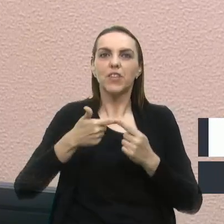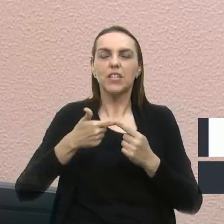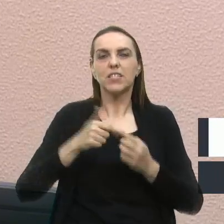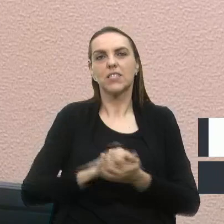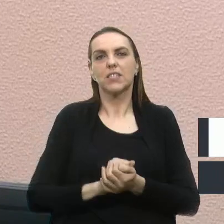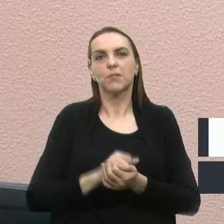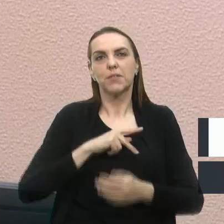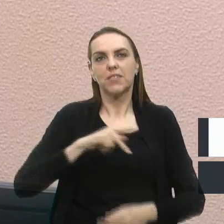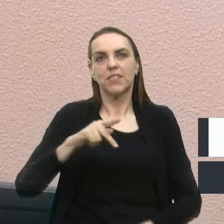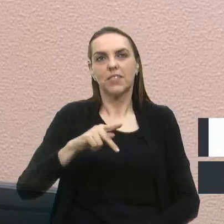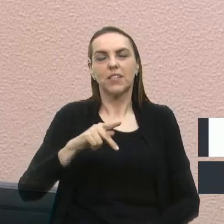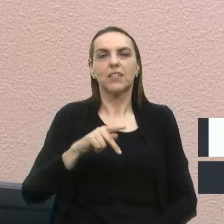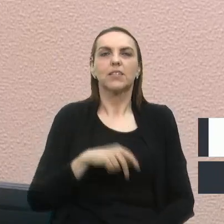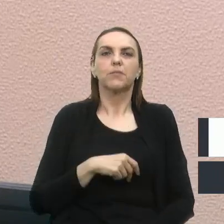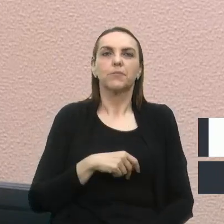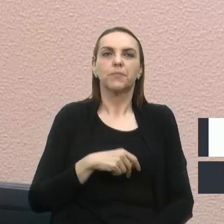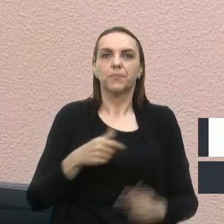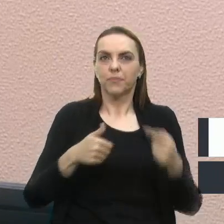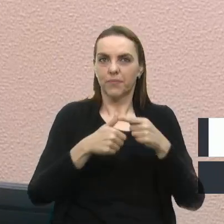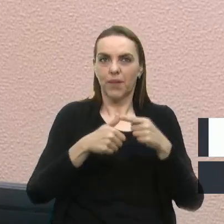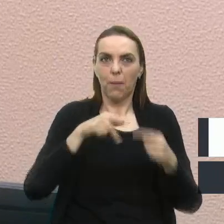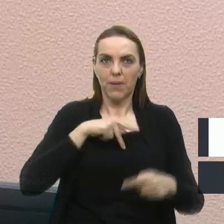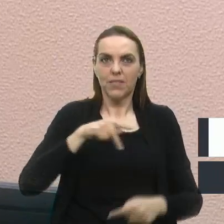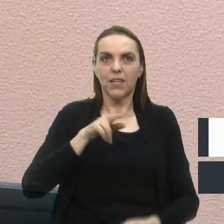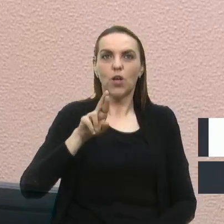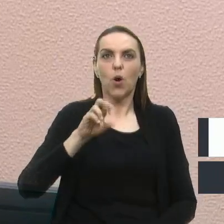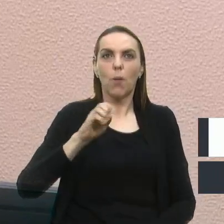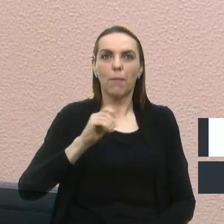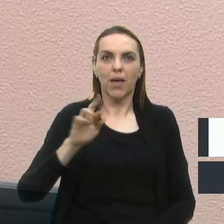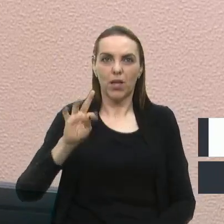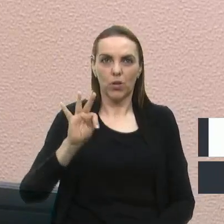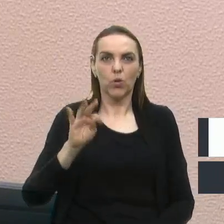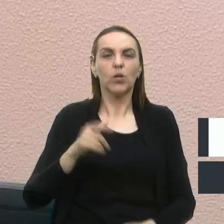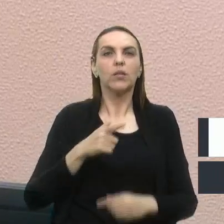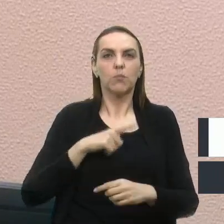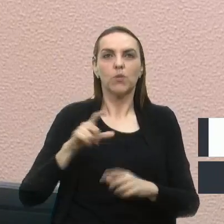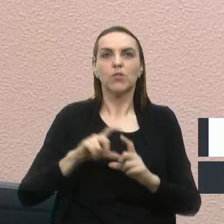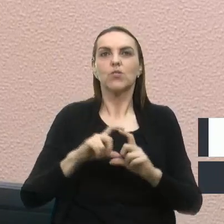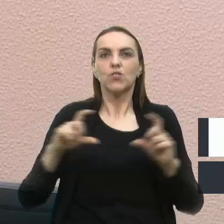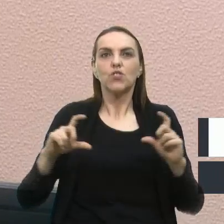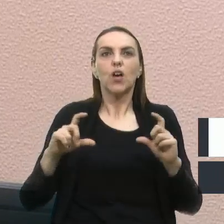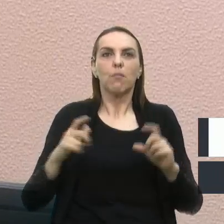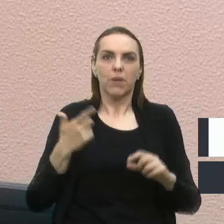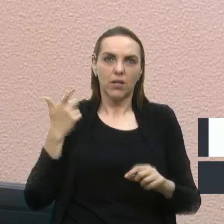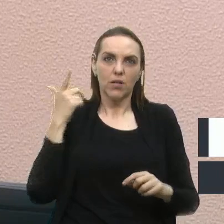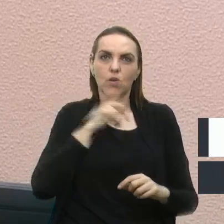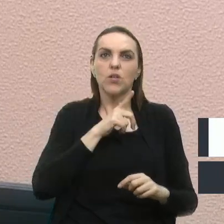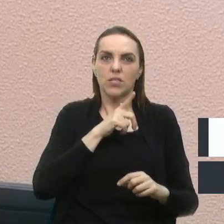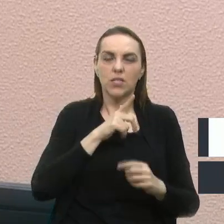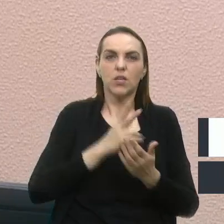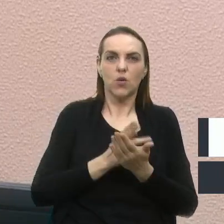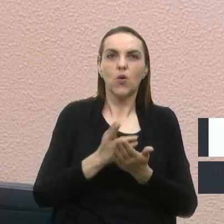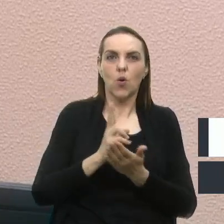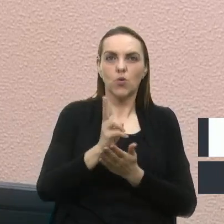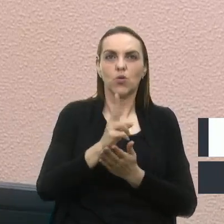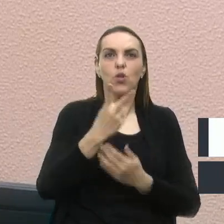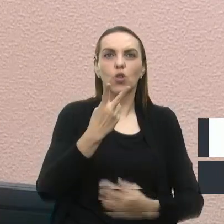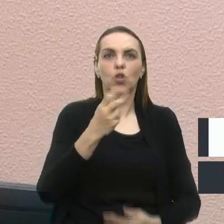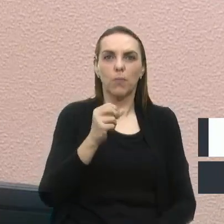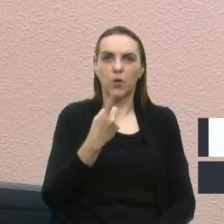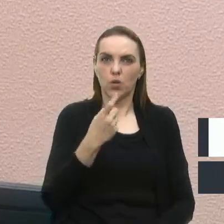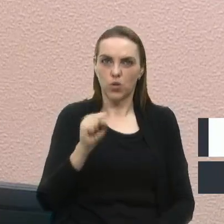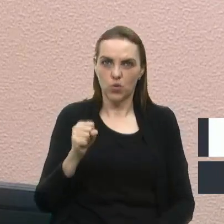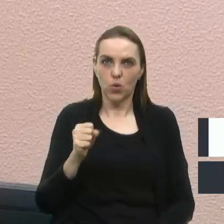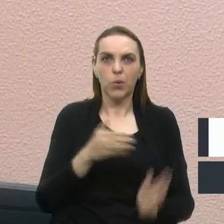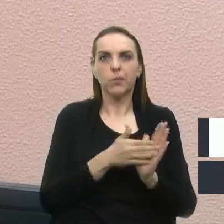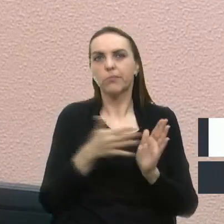Roberto Tonieto. A chapa foi reeleita para cumprir o mandato de 2 anos entre 2018 e 2019. No entanto, ao final